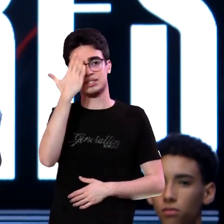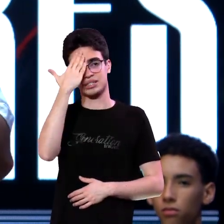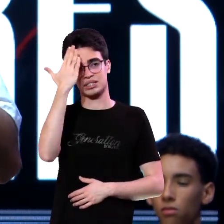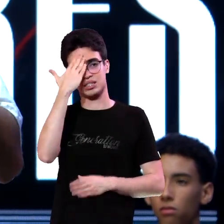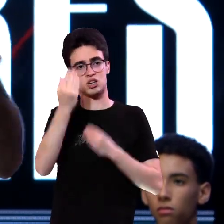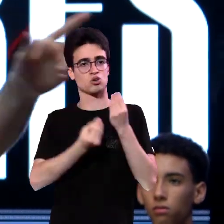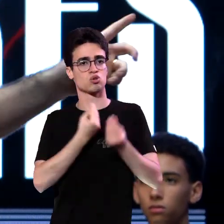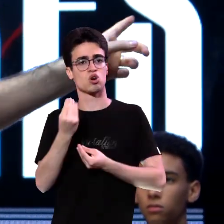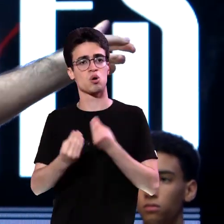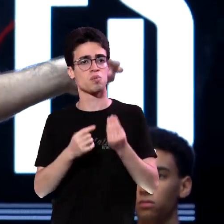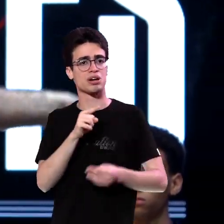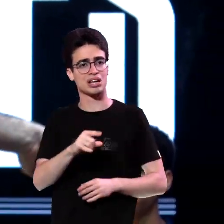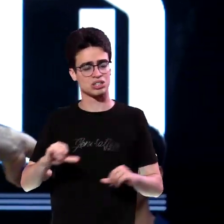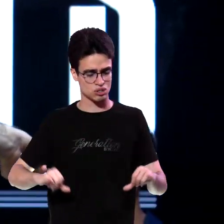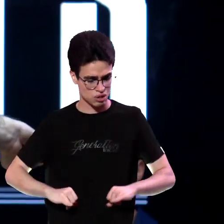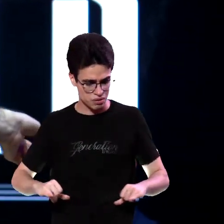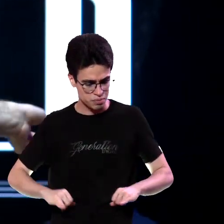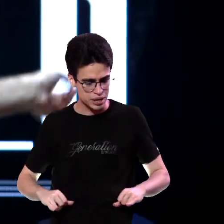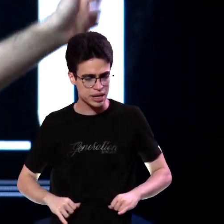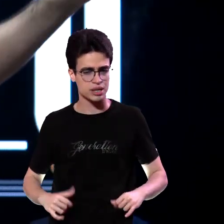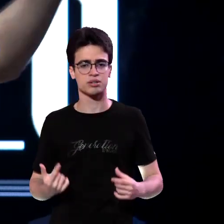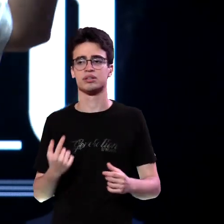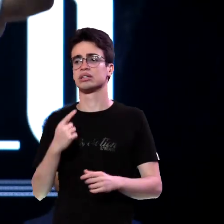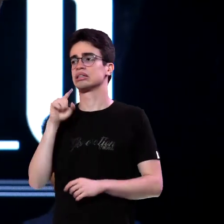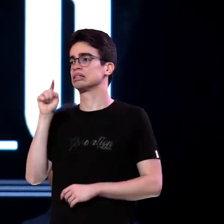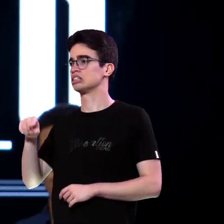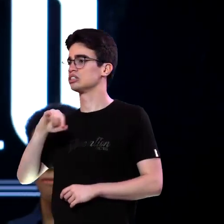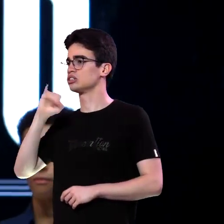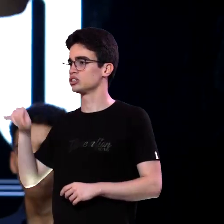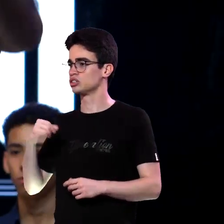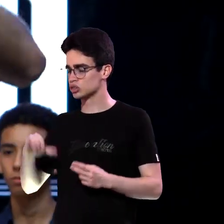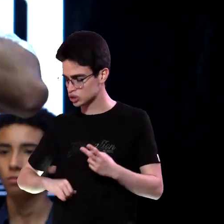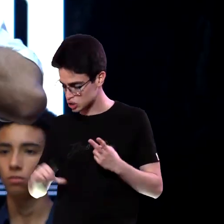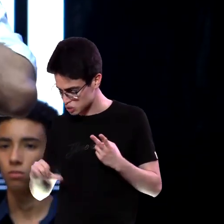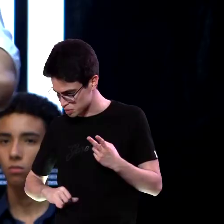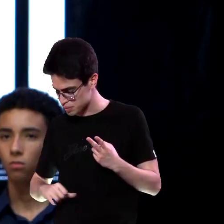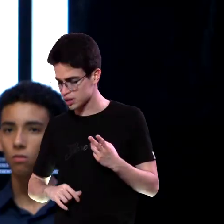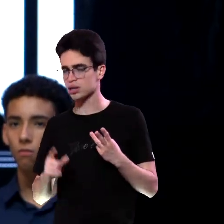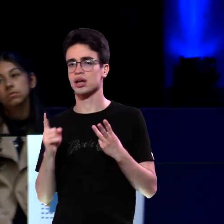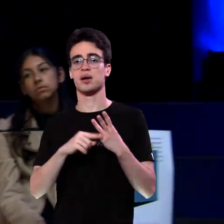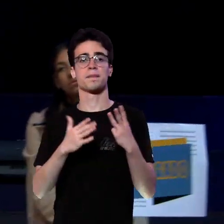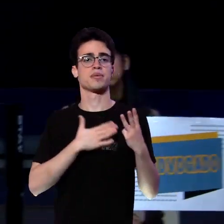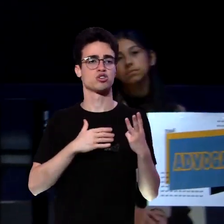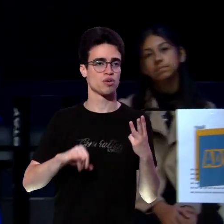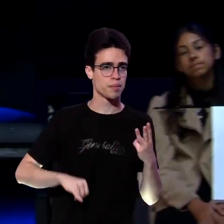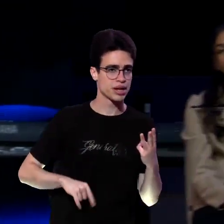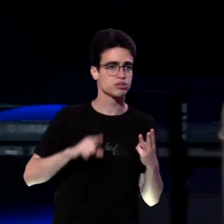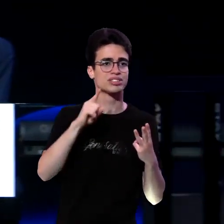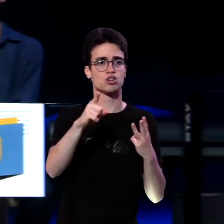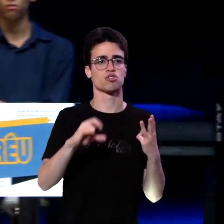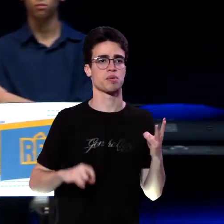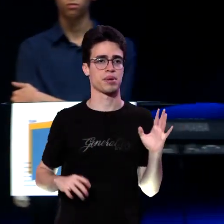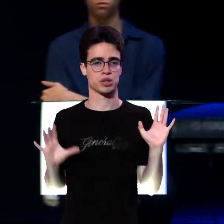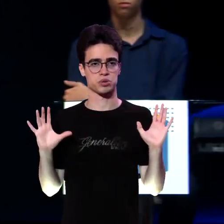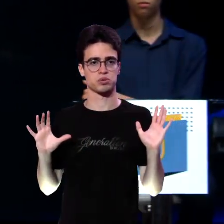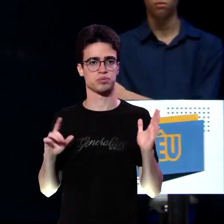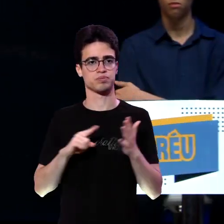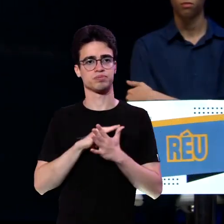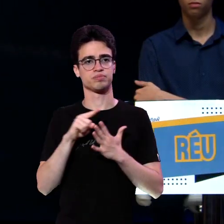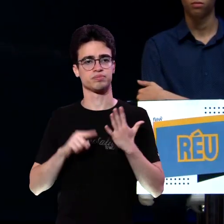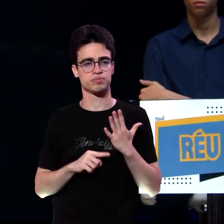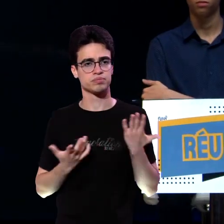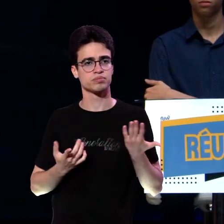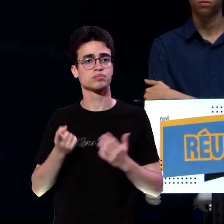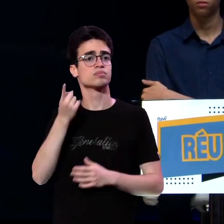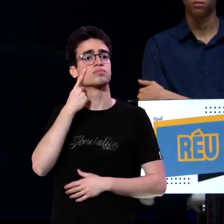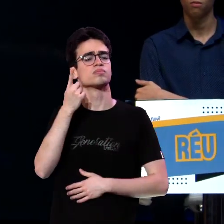menino, a entender o sofrimento de Jó e a entender o seu sofrimento e o meu sofrimento. Olha só